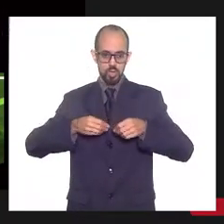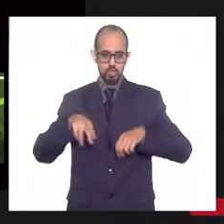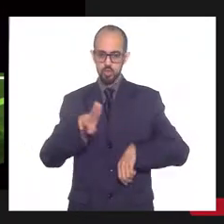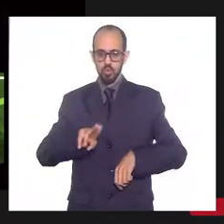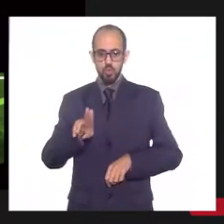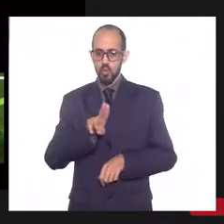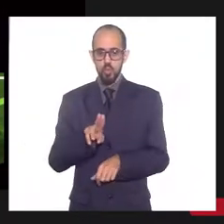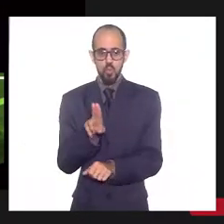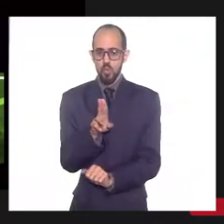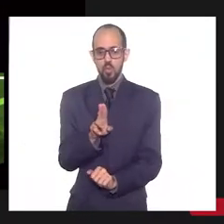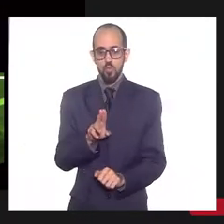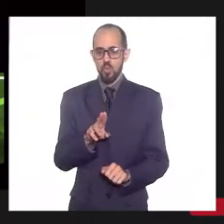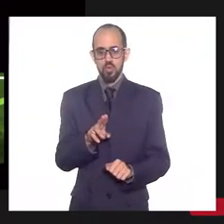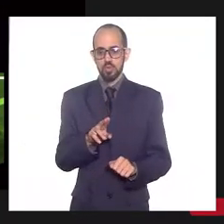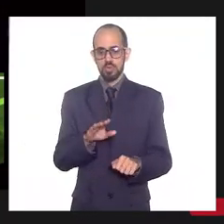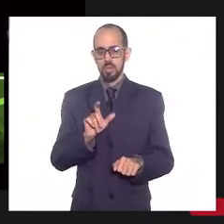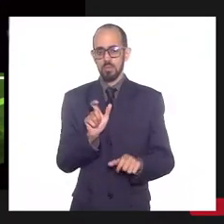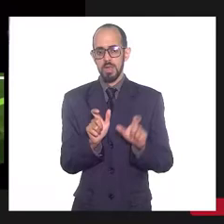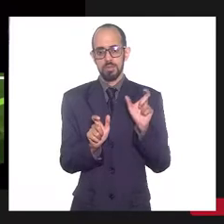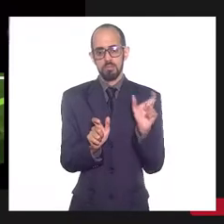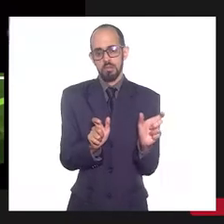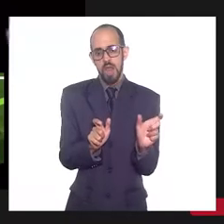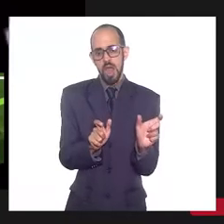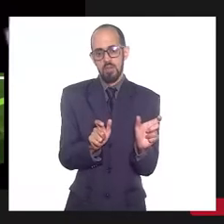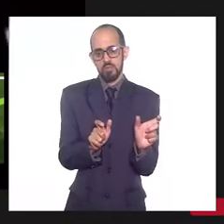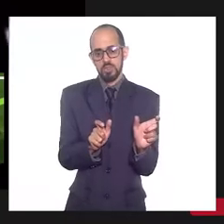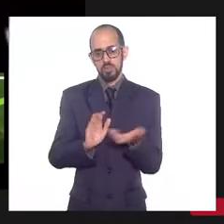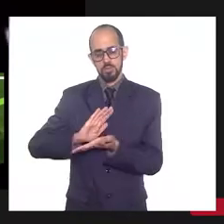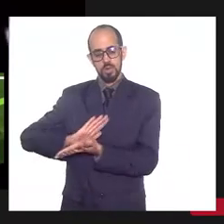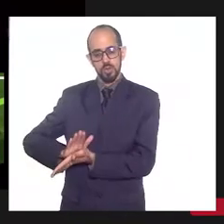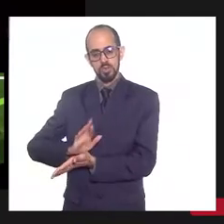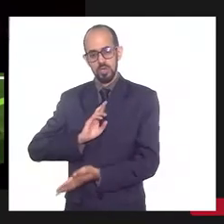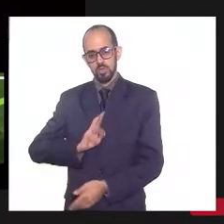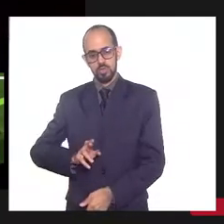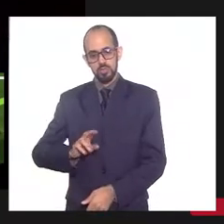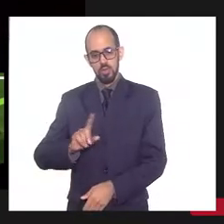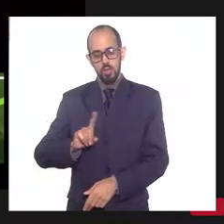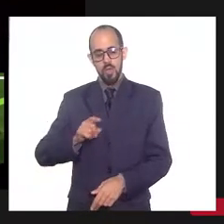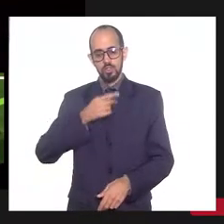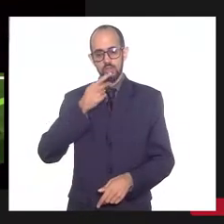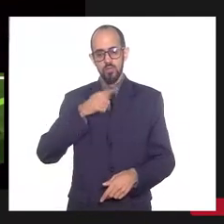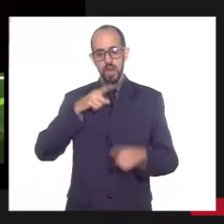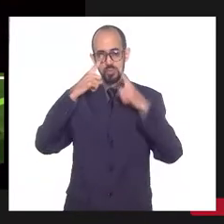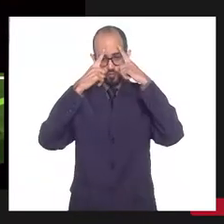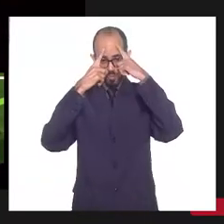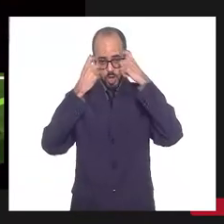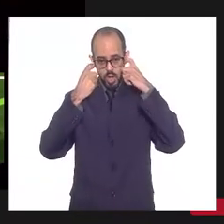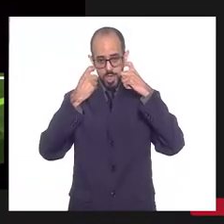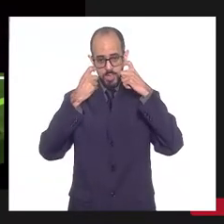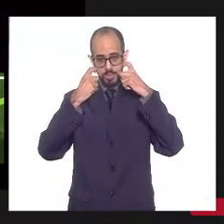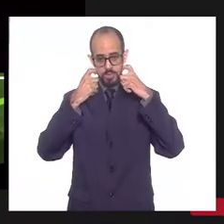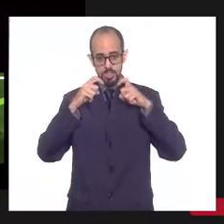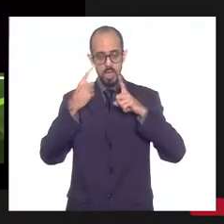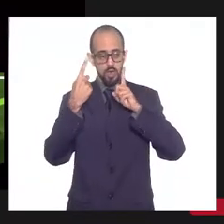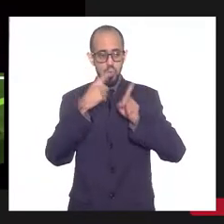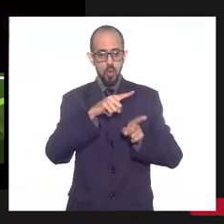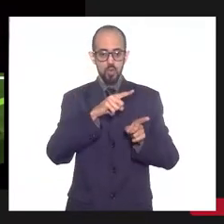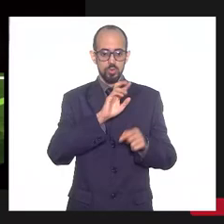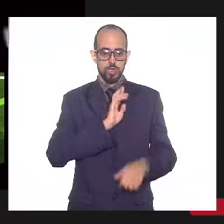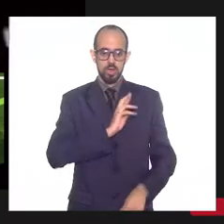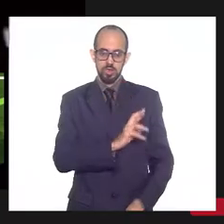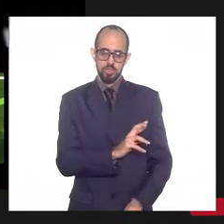se quero mais o termo da intolerância religiosa gente já tá chamando da violência Religiosa